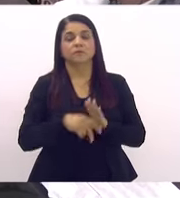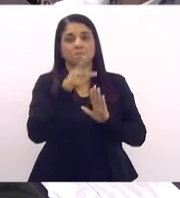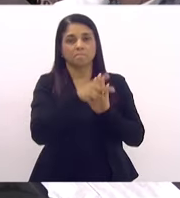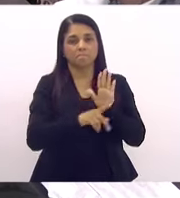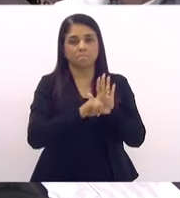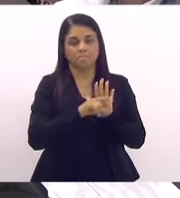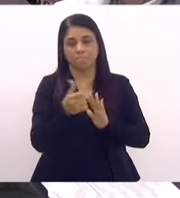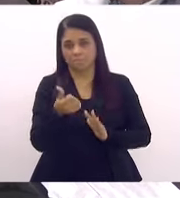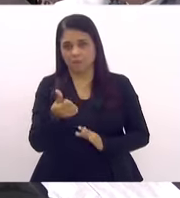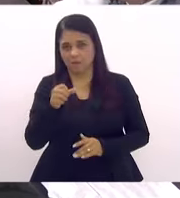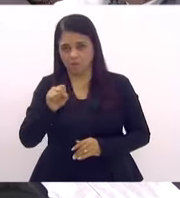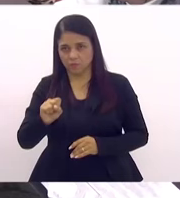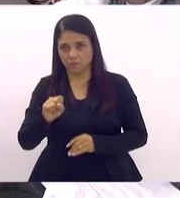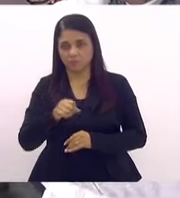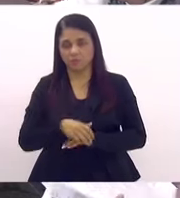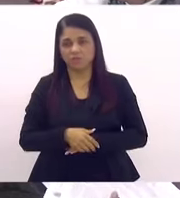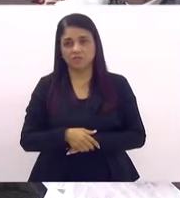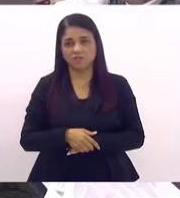68.